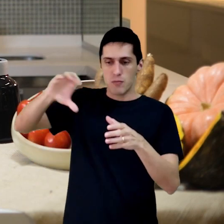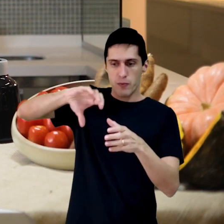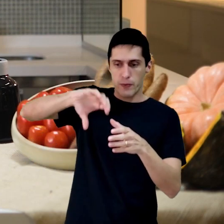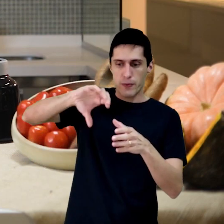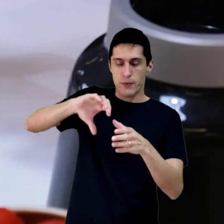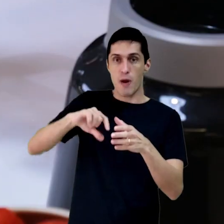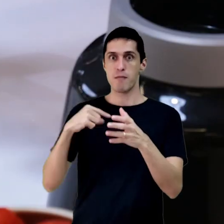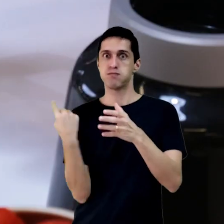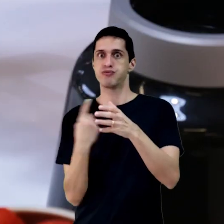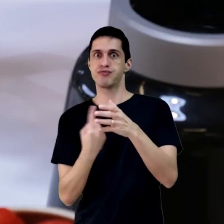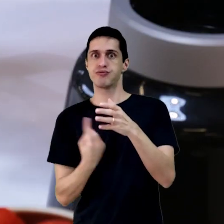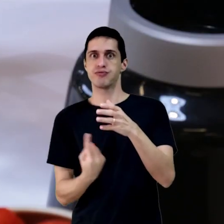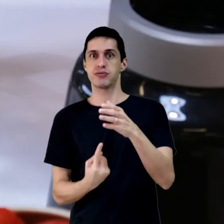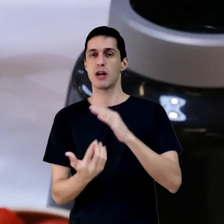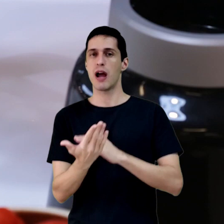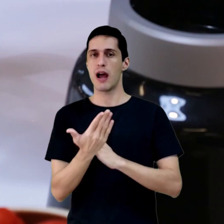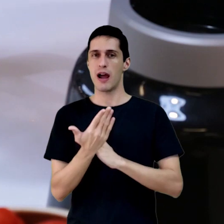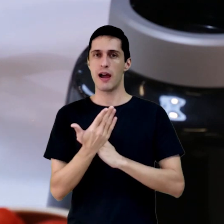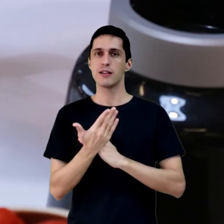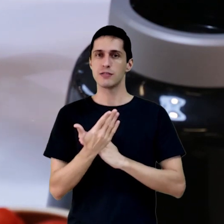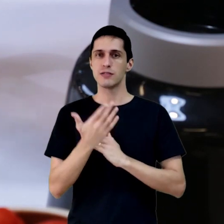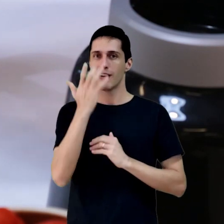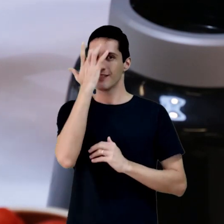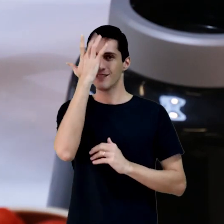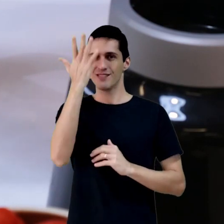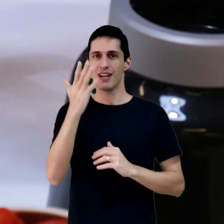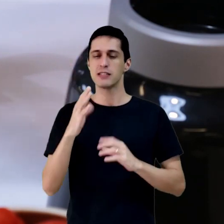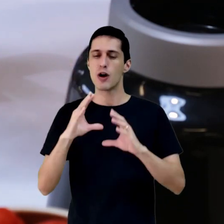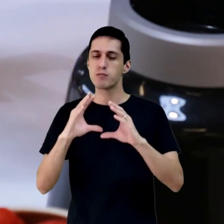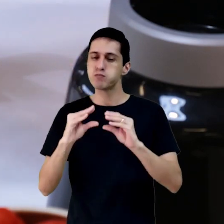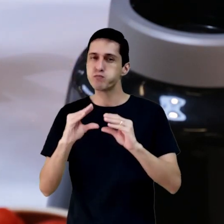facilitar. Ela ainda está macia.